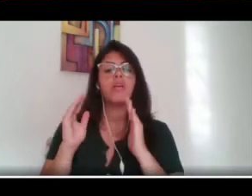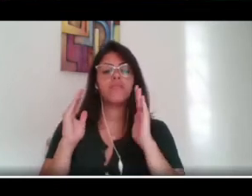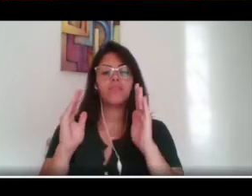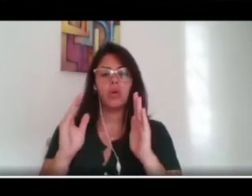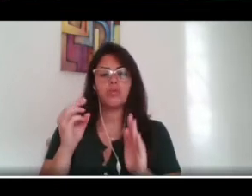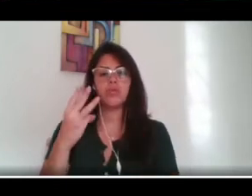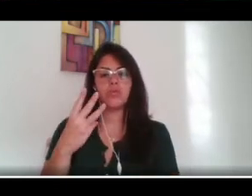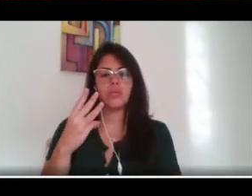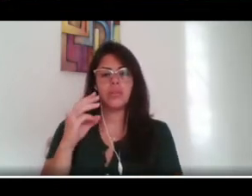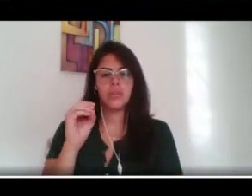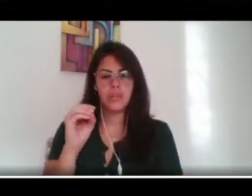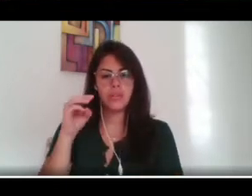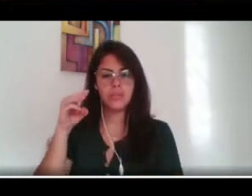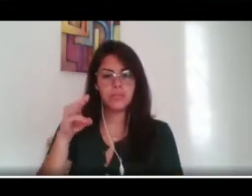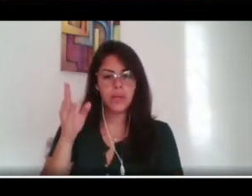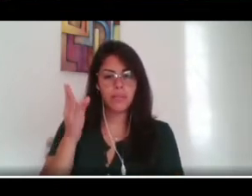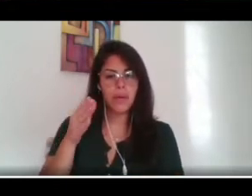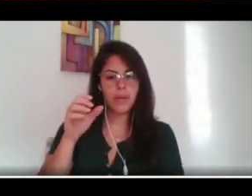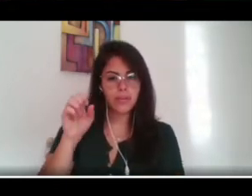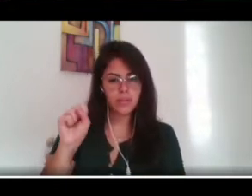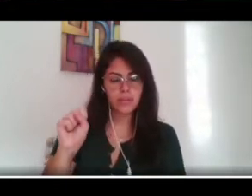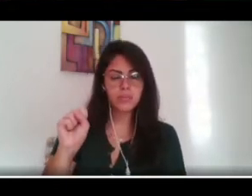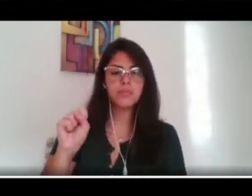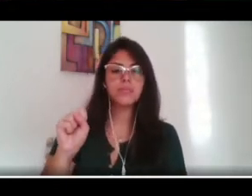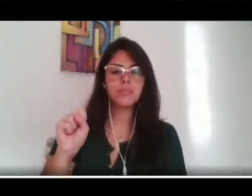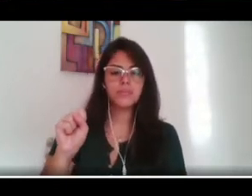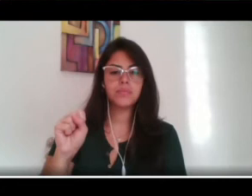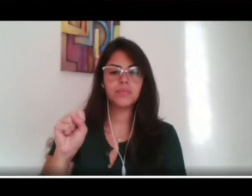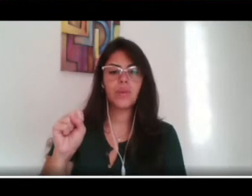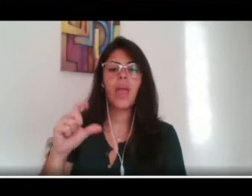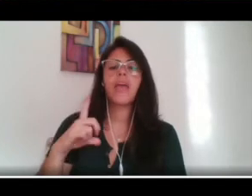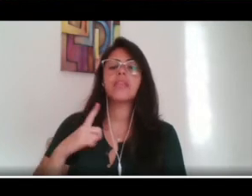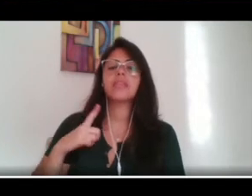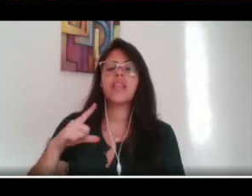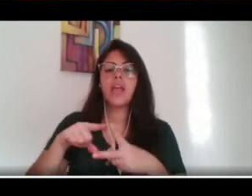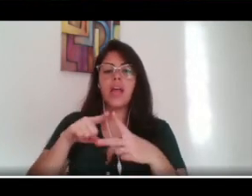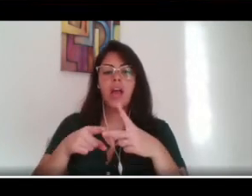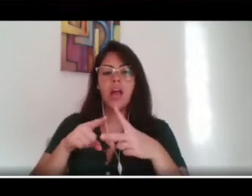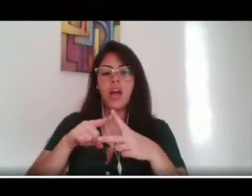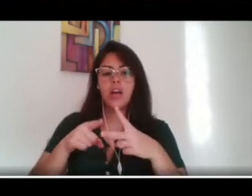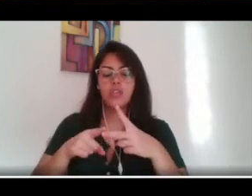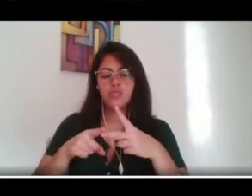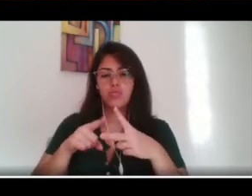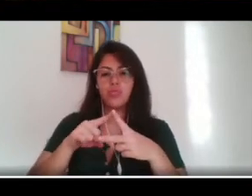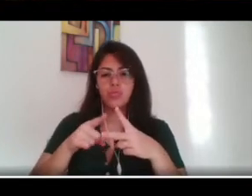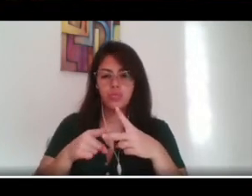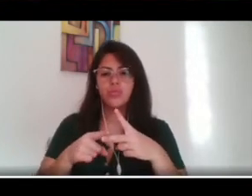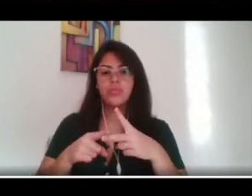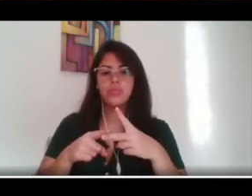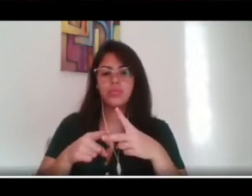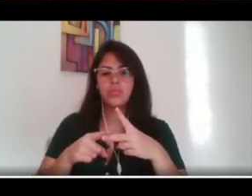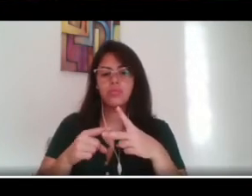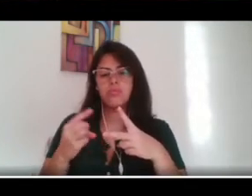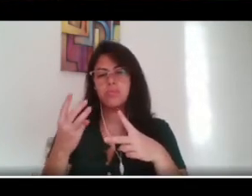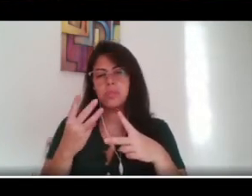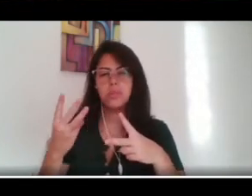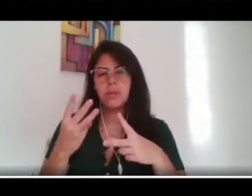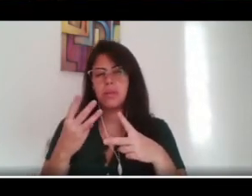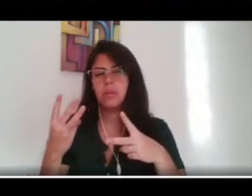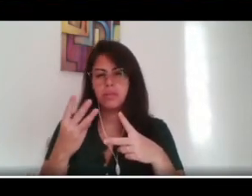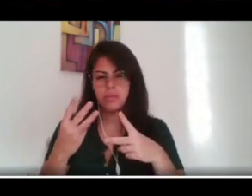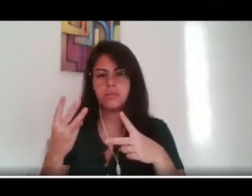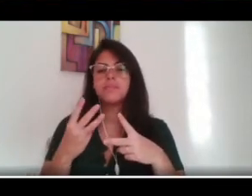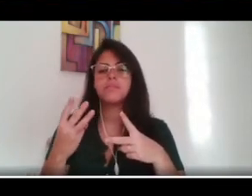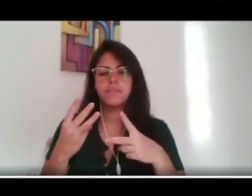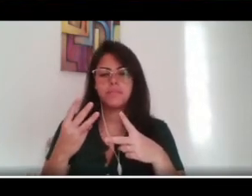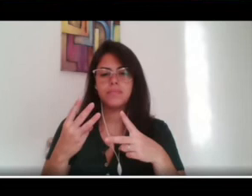fazendo um ângulo θ0 de 33 graus com a horizontal. Então, quando eu for... o meu